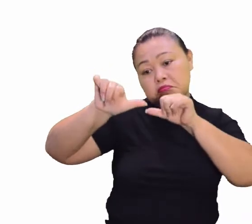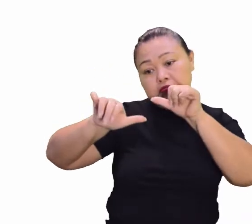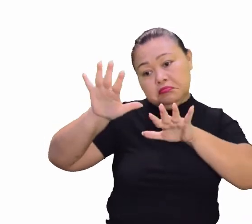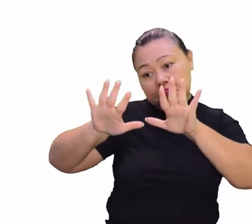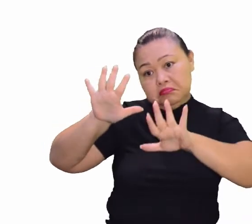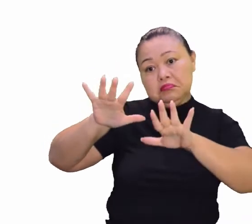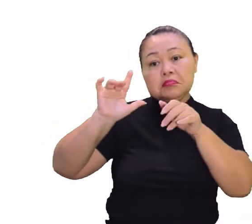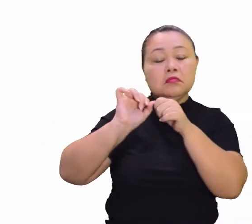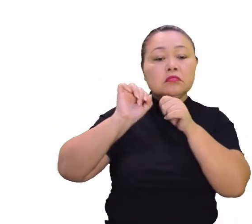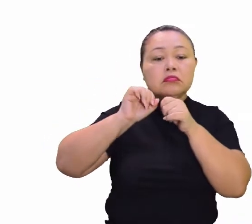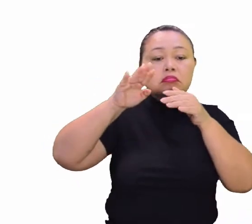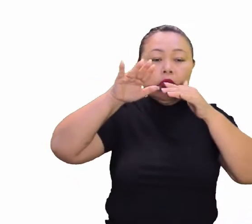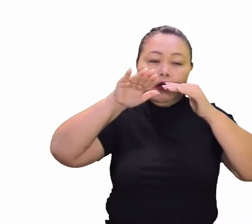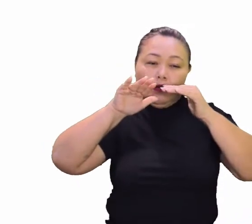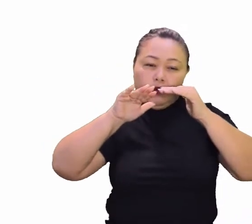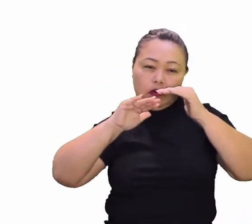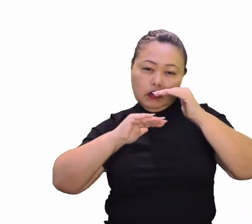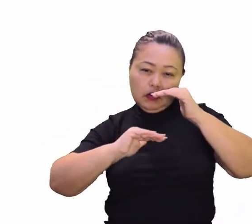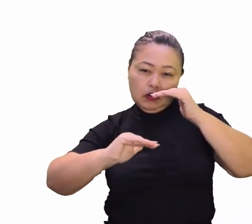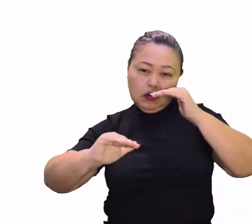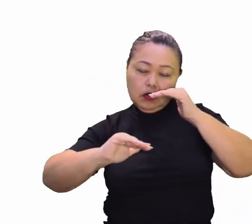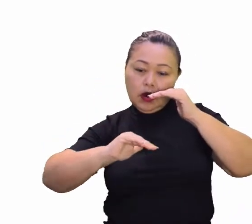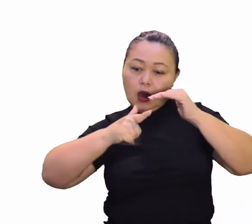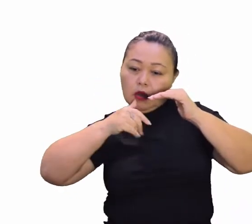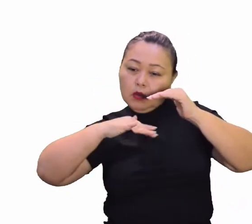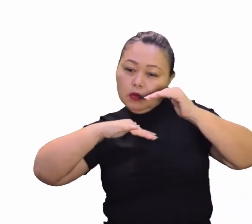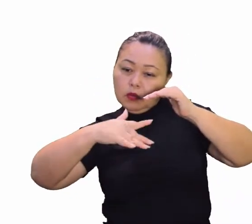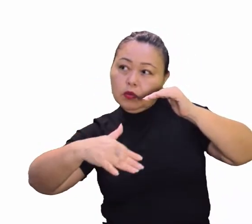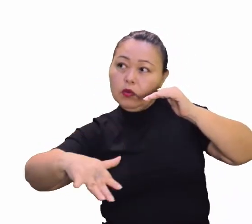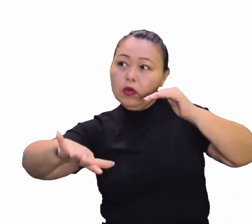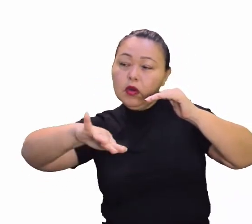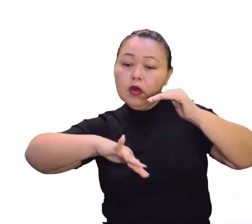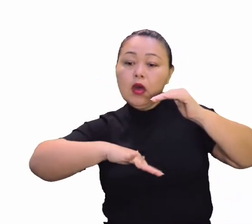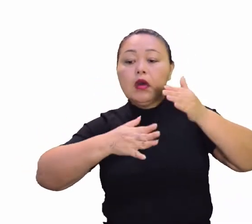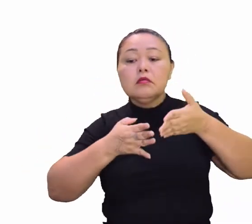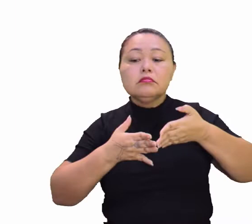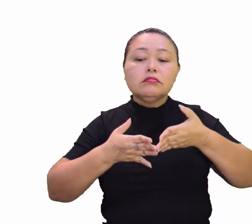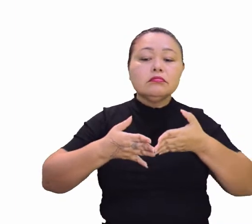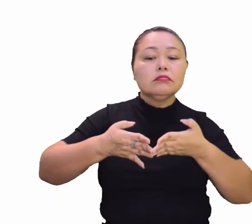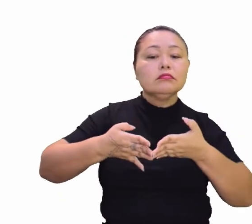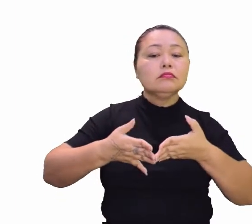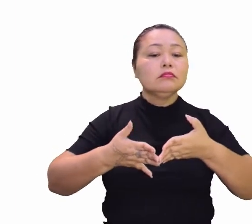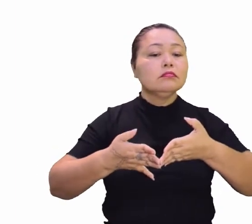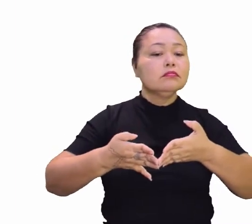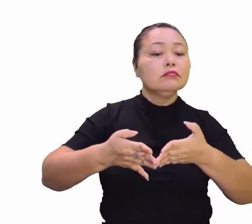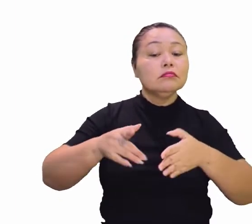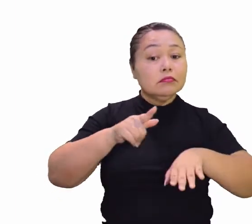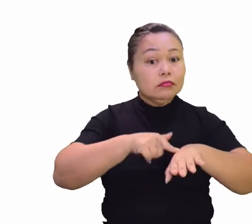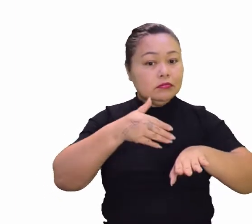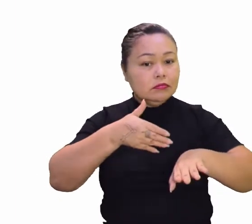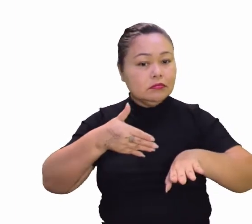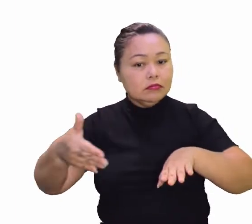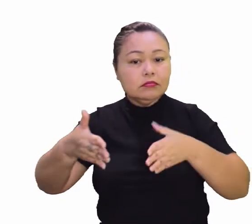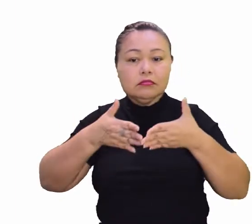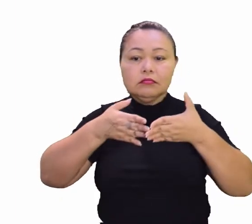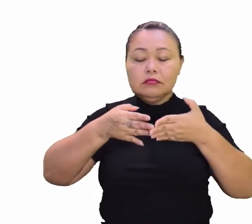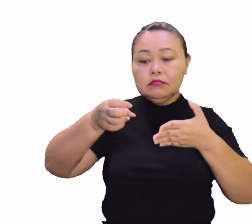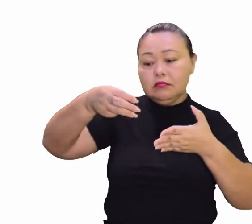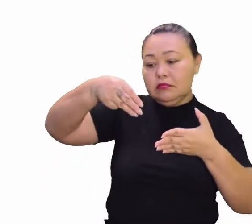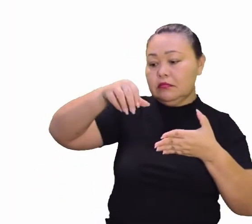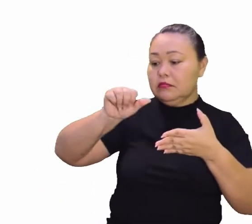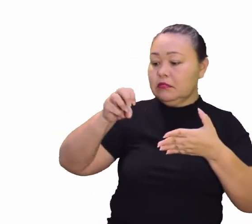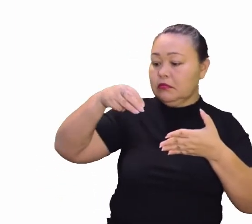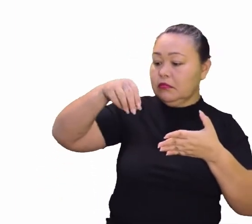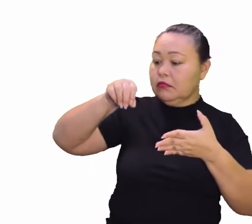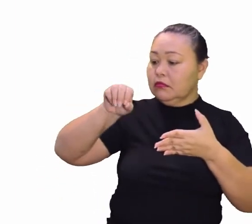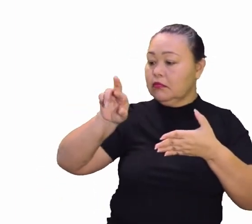os trechos mais baixos, onde não há corredeira, são navegáveis. Neste período, navegam embarcações do